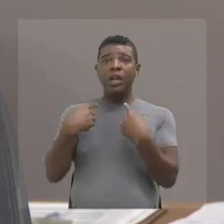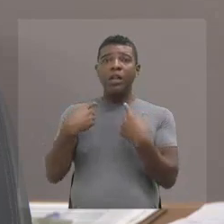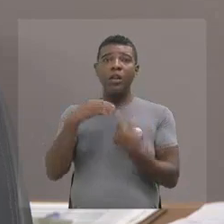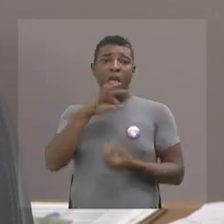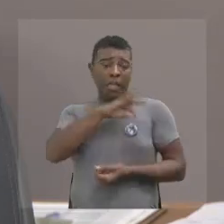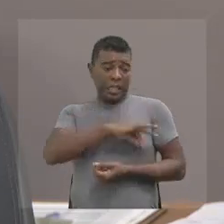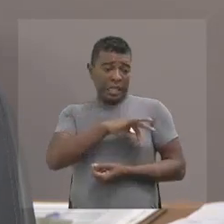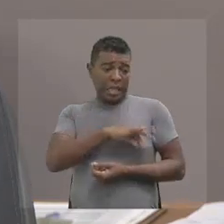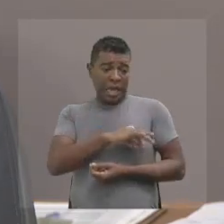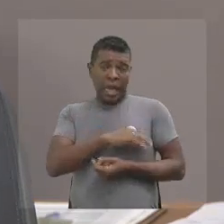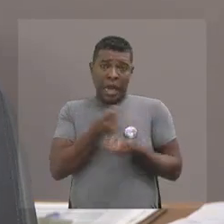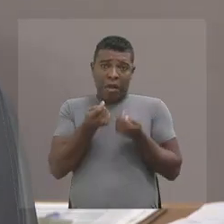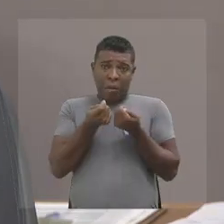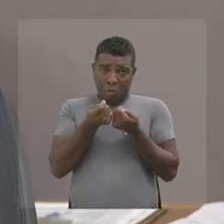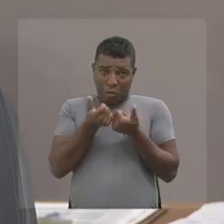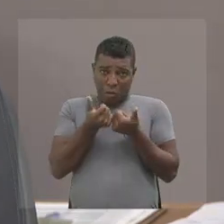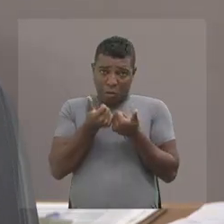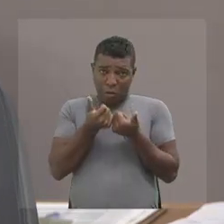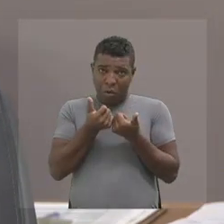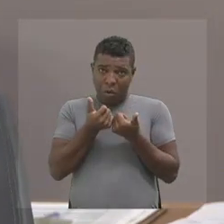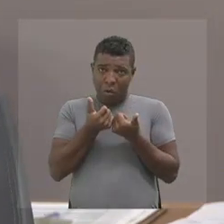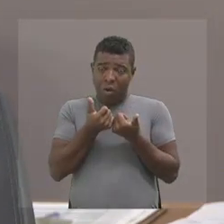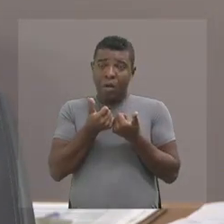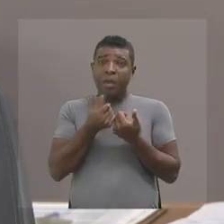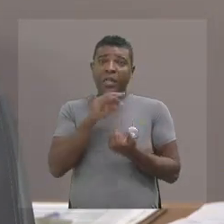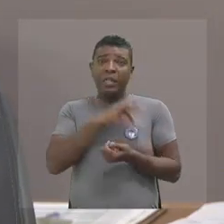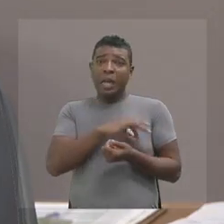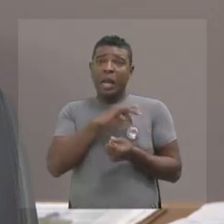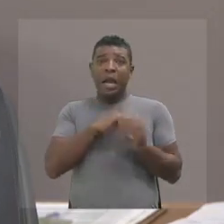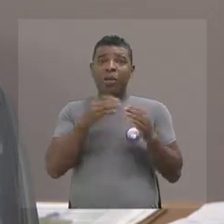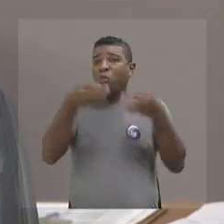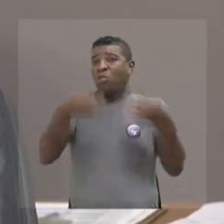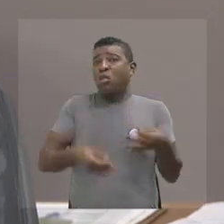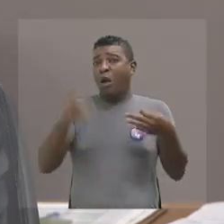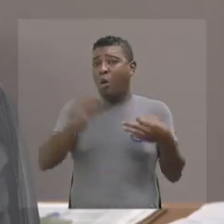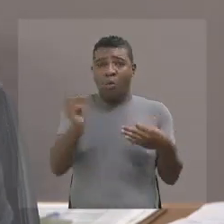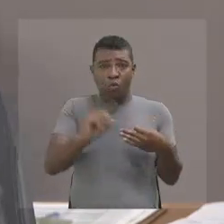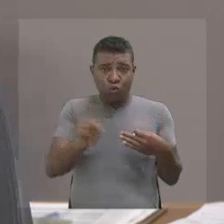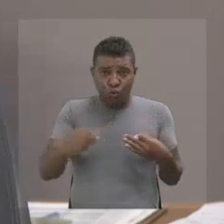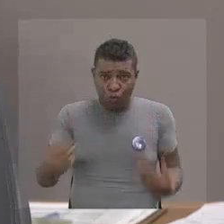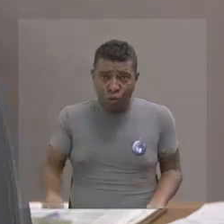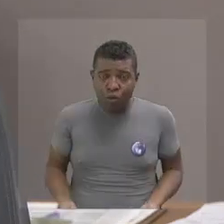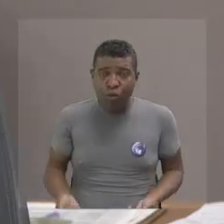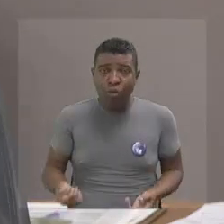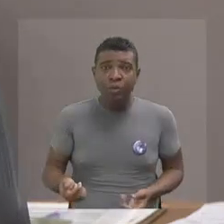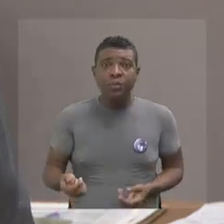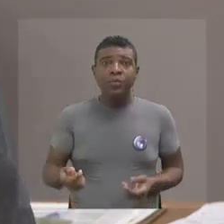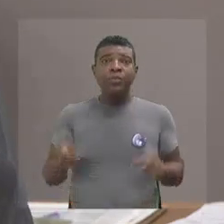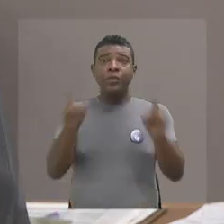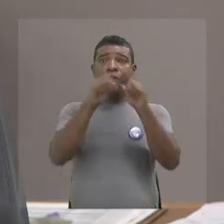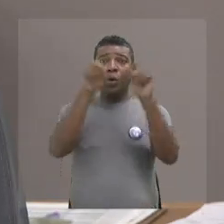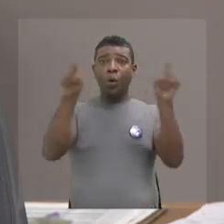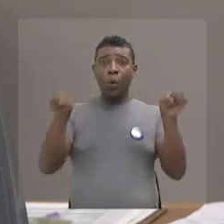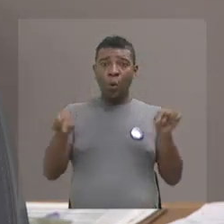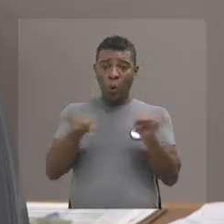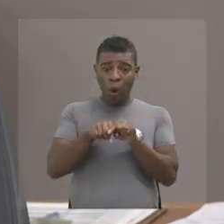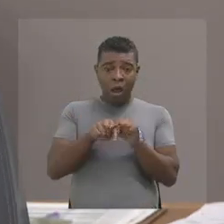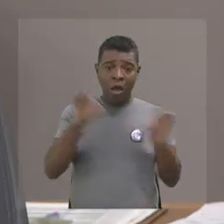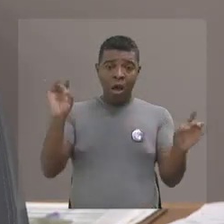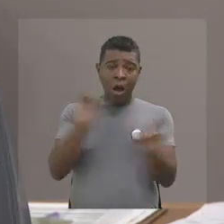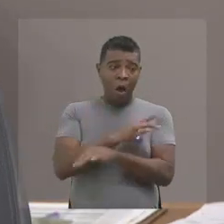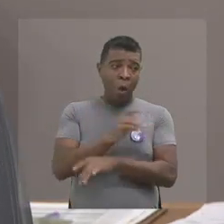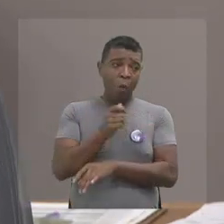injustamente porque a remuneração é uma remuneração injusta o quadro é um quadro incompleto